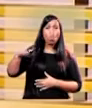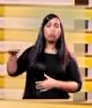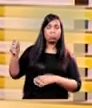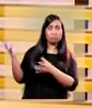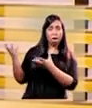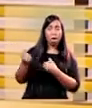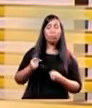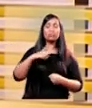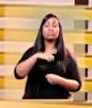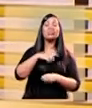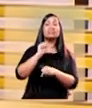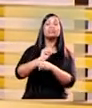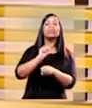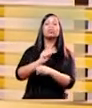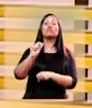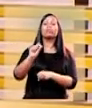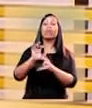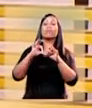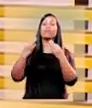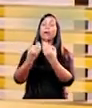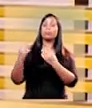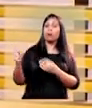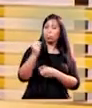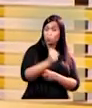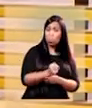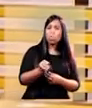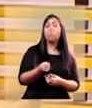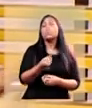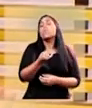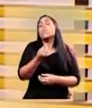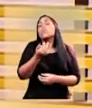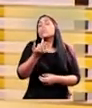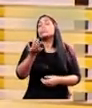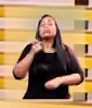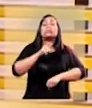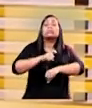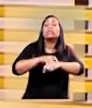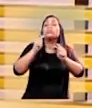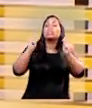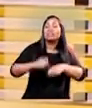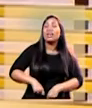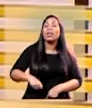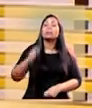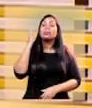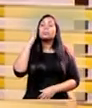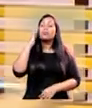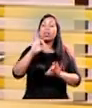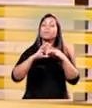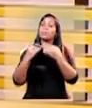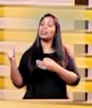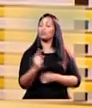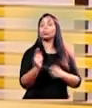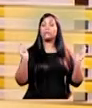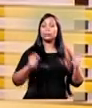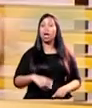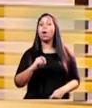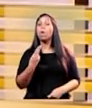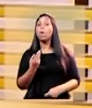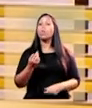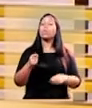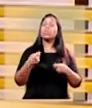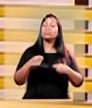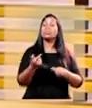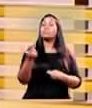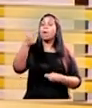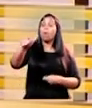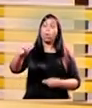outras estão acolhidas, aguardando a reinserção familiar. Então, quanto tempo leva para saber se essa criança pode voltar para a família ou precisa ir para